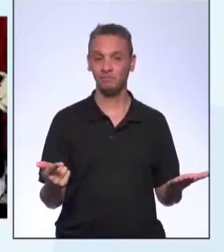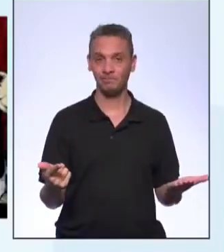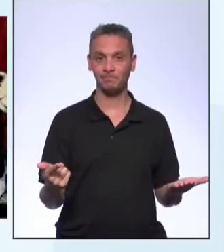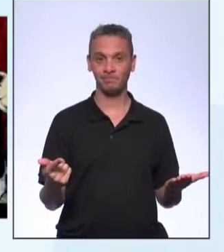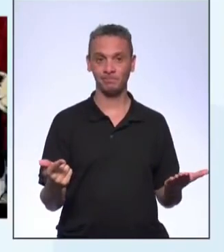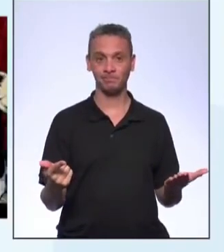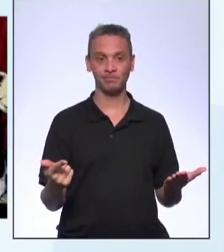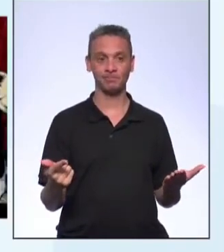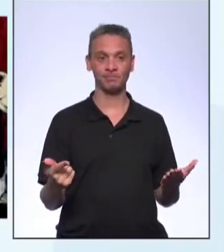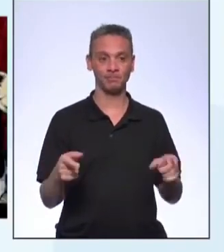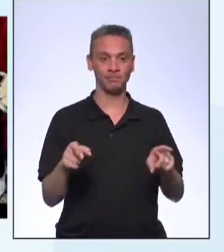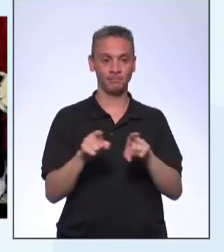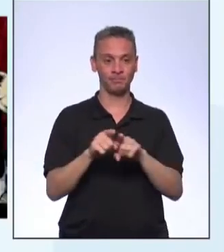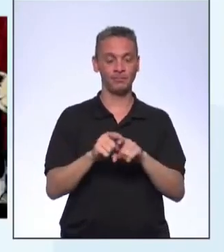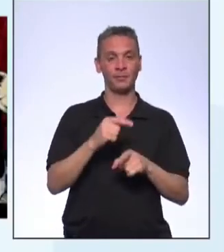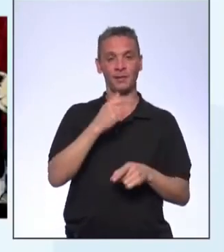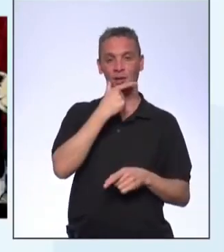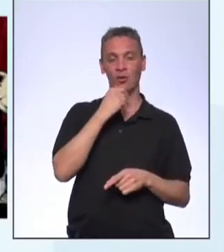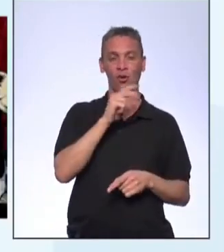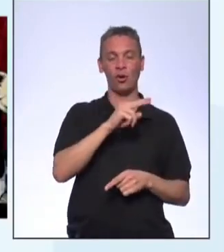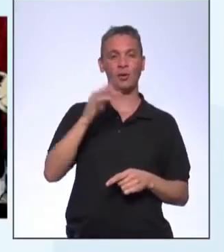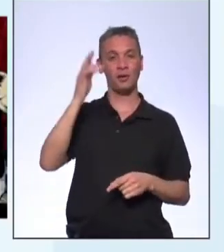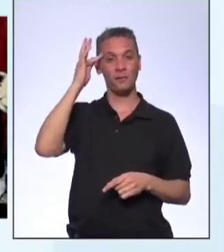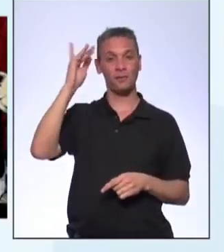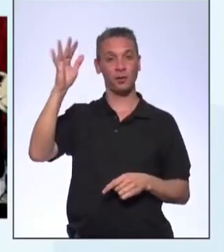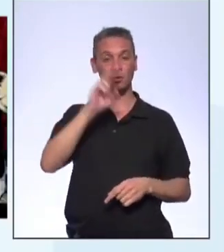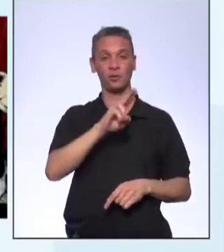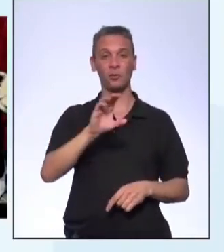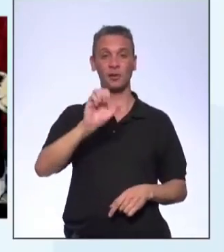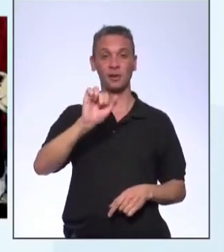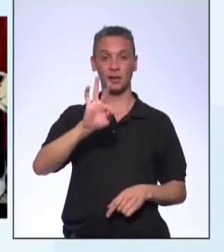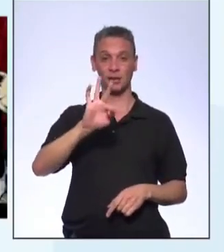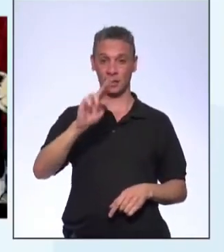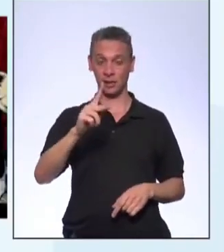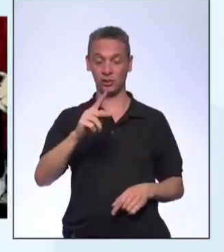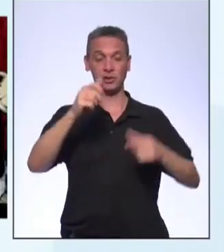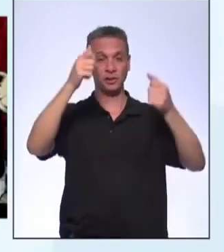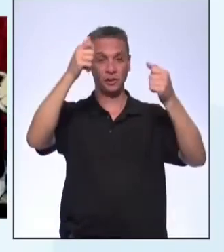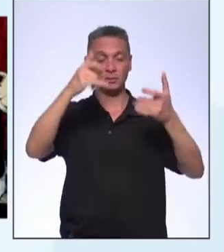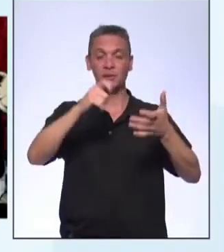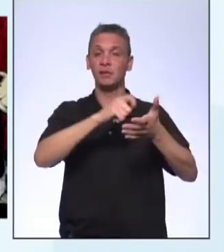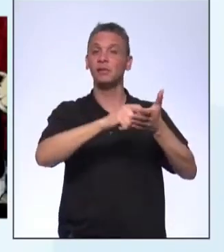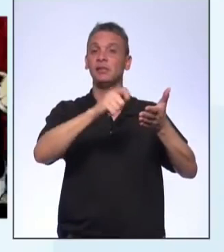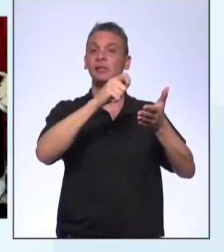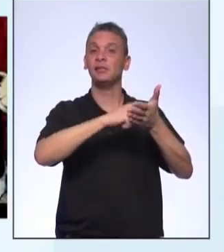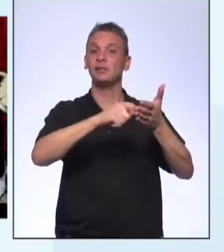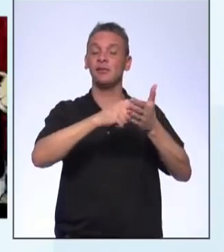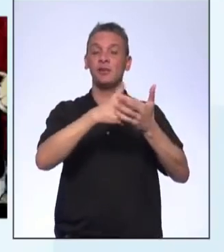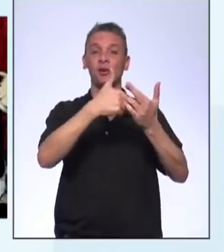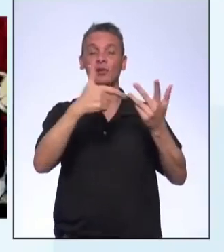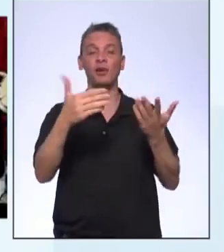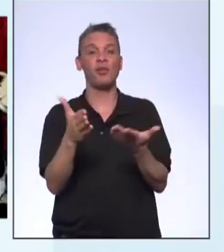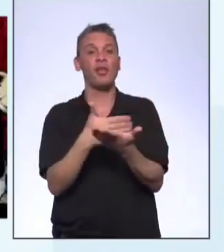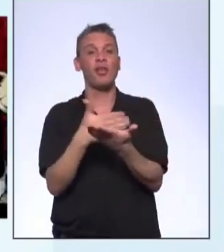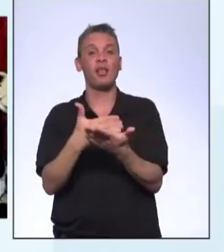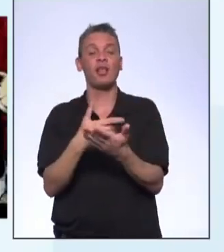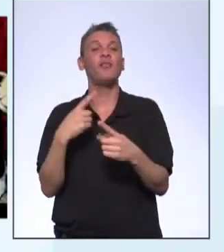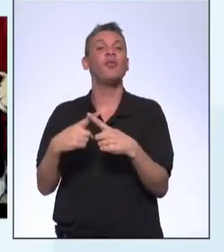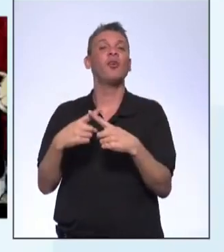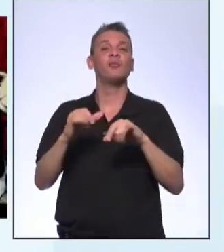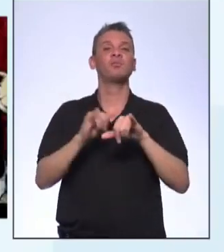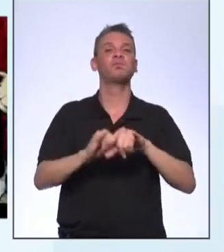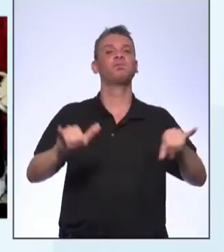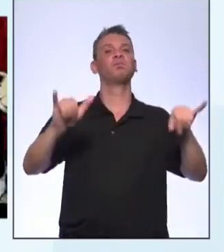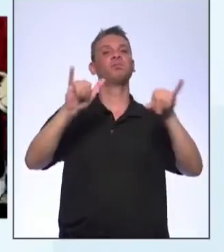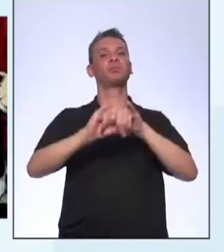Então, Kant, ele, um filósofo extremamente importante, ele escreveu várias partes dos seus livros publicando